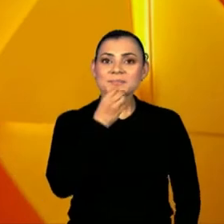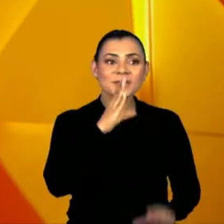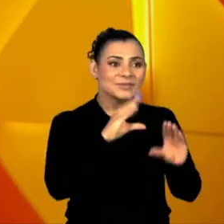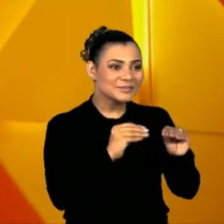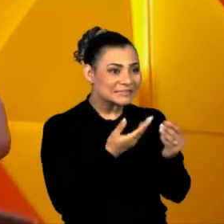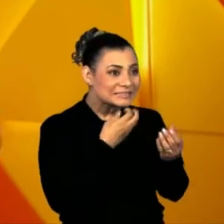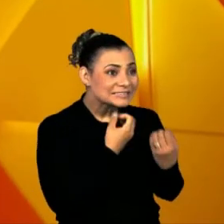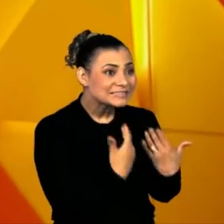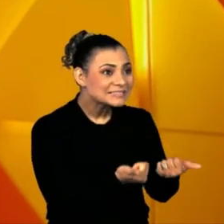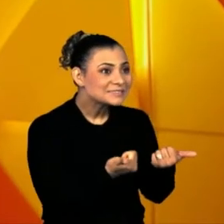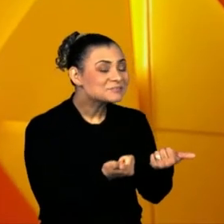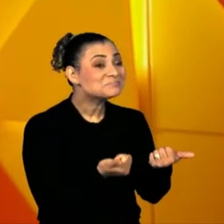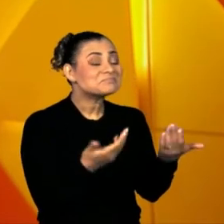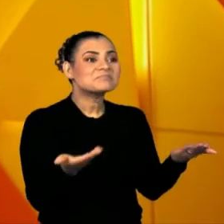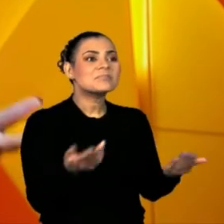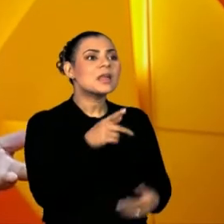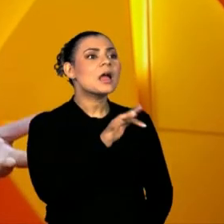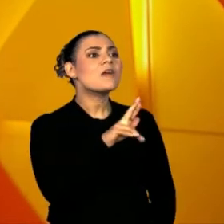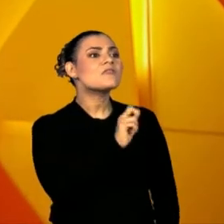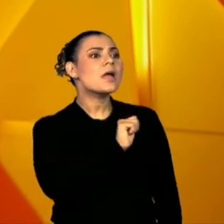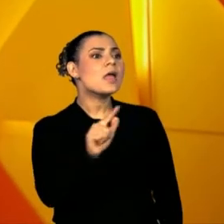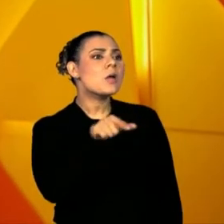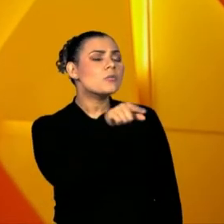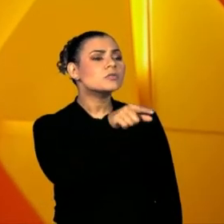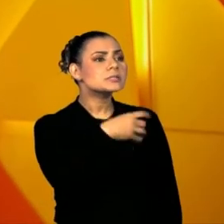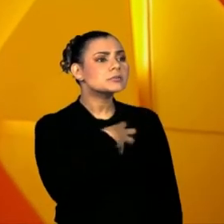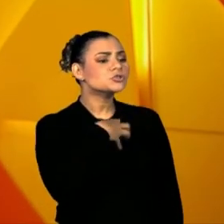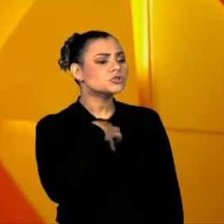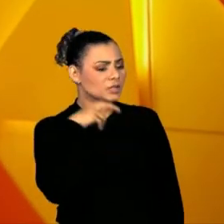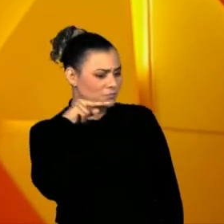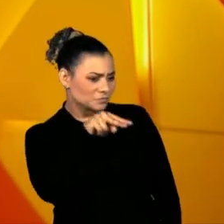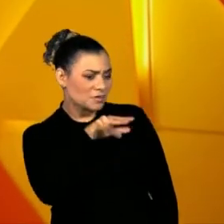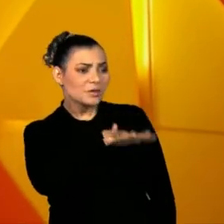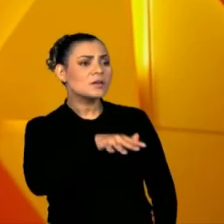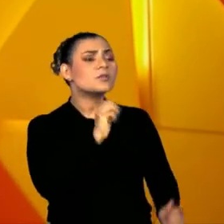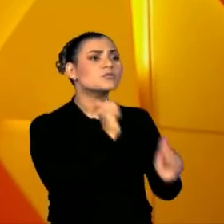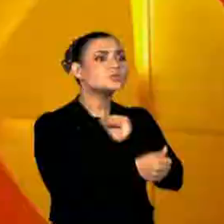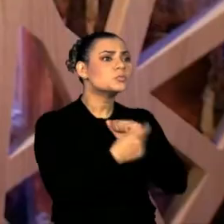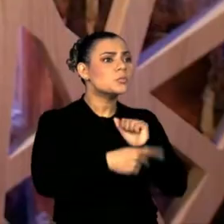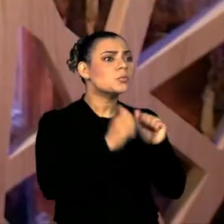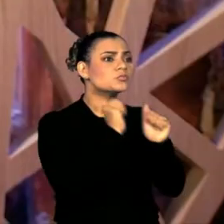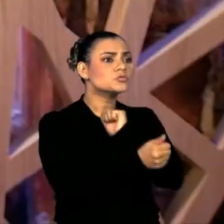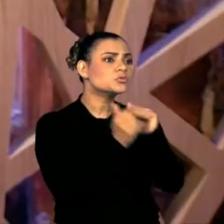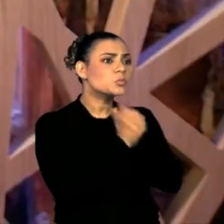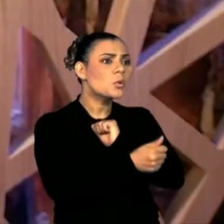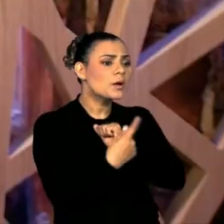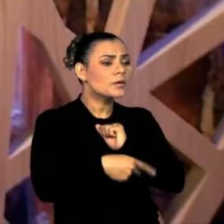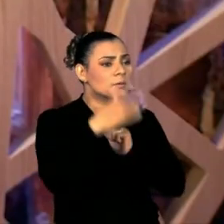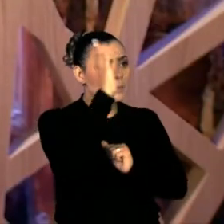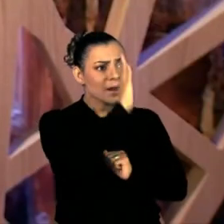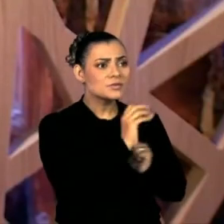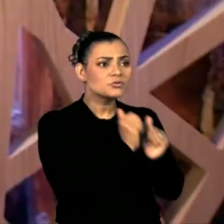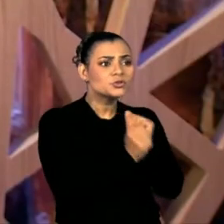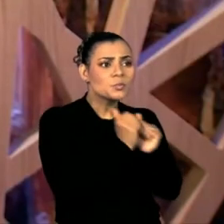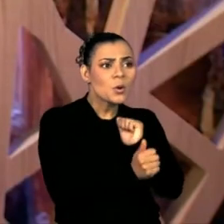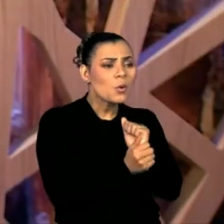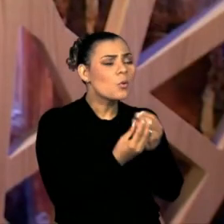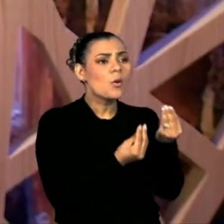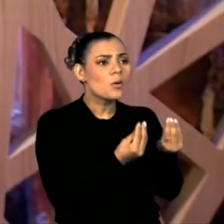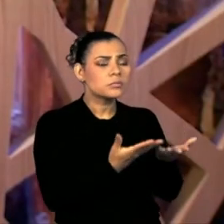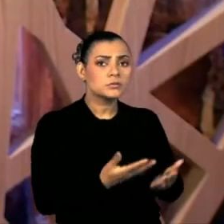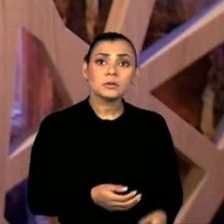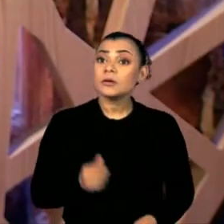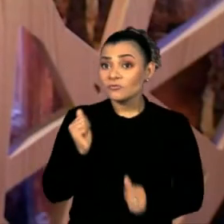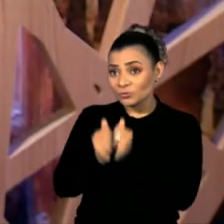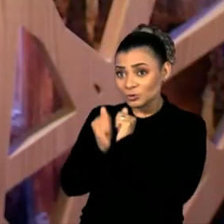Rafael em que nível você enxerga o futebol que é praticado aqui no Brasil ele ele poderia